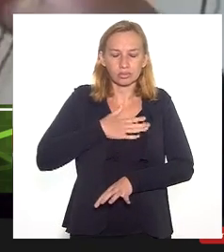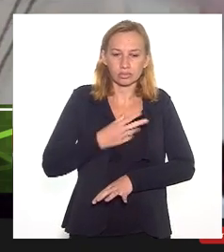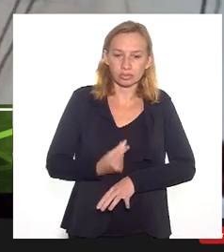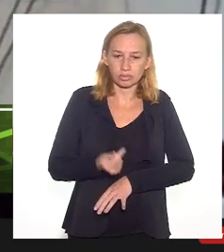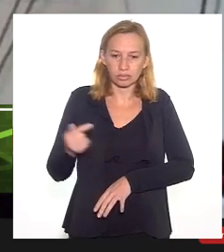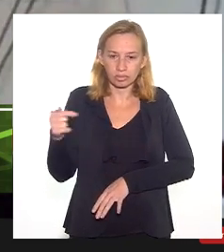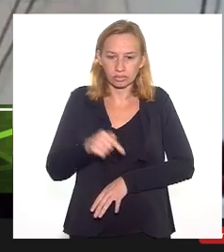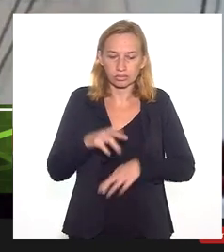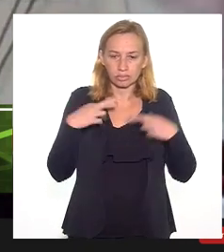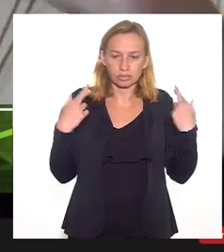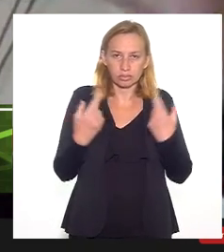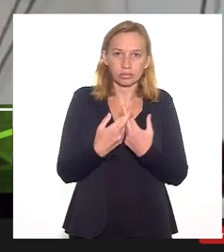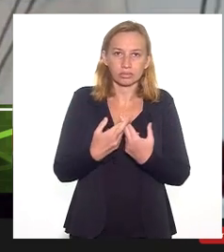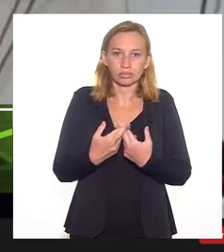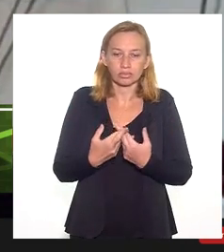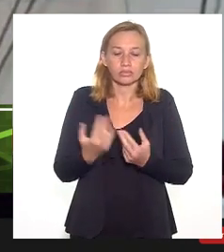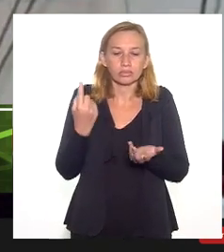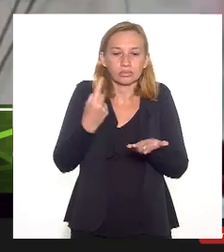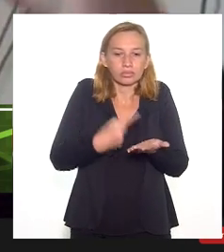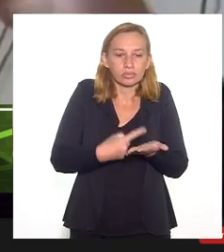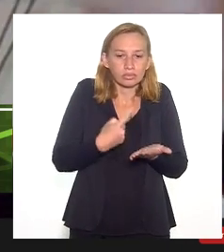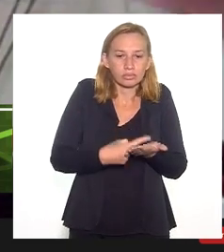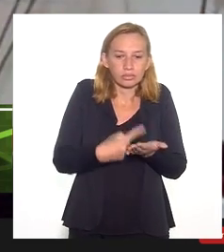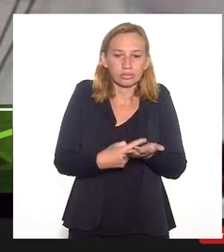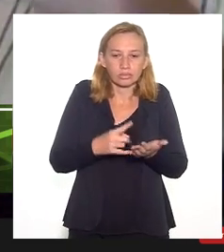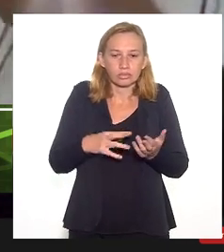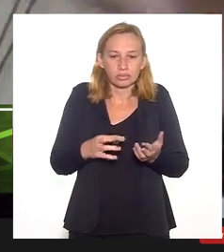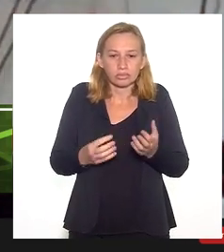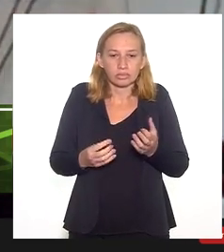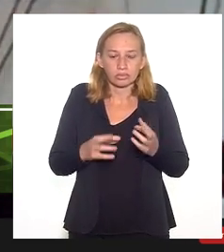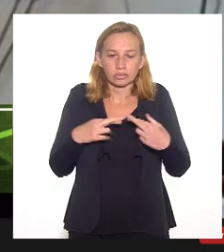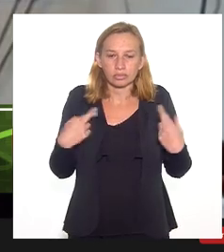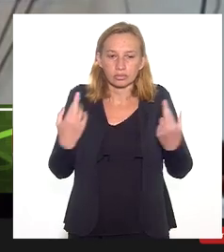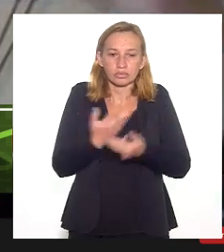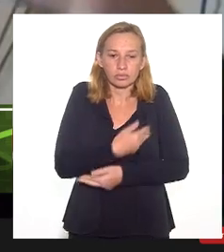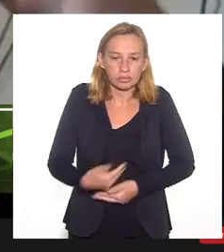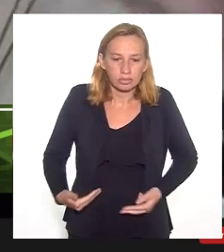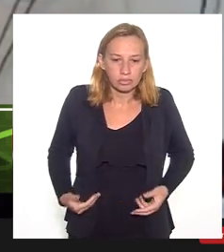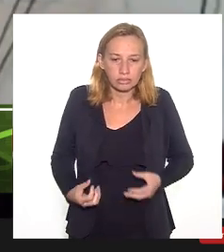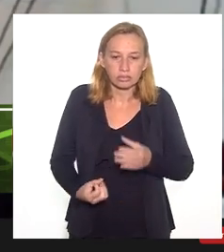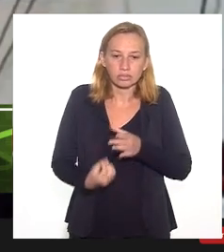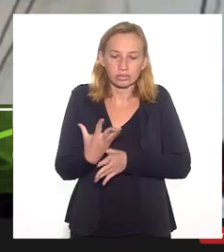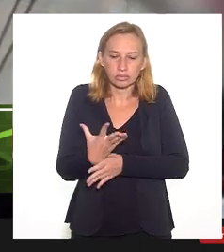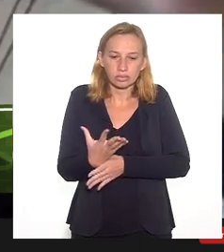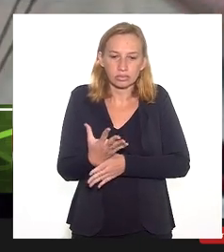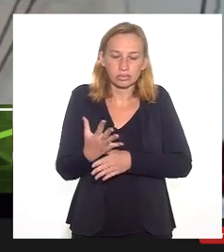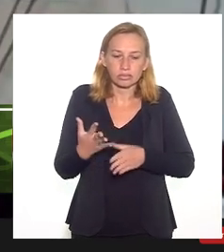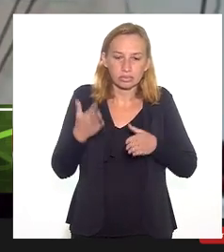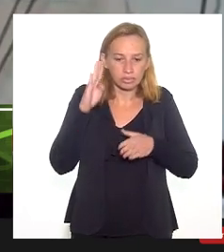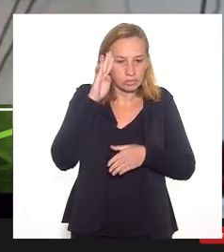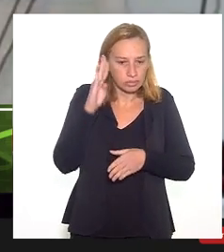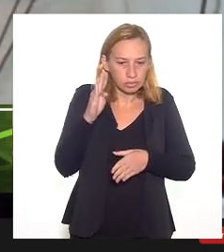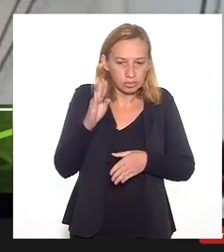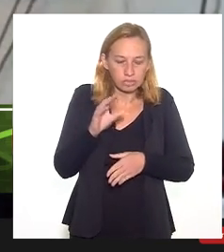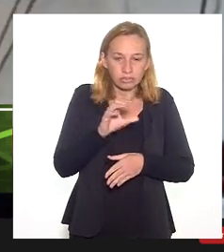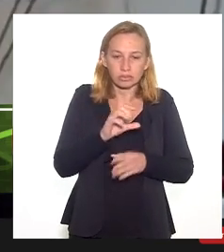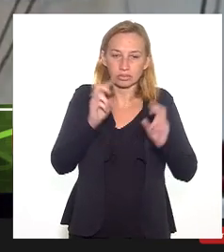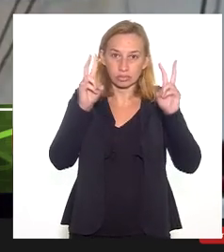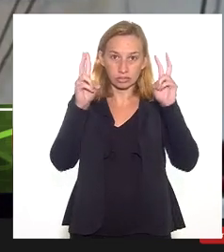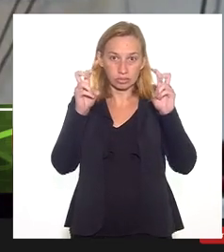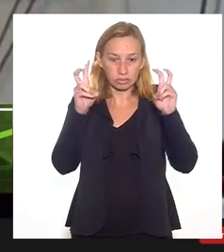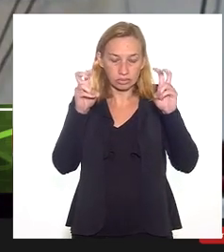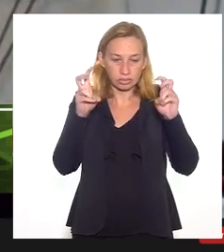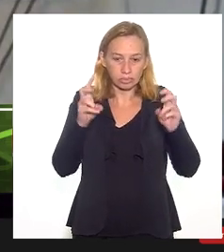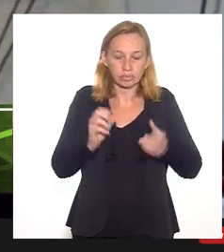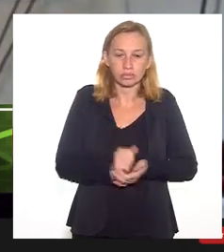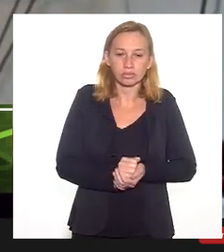dessa audiência com compromisso de uma realização de uma audiência pública específica com essa temática como